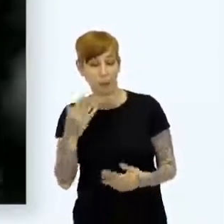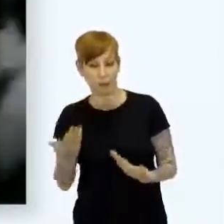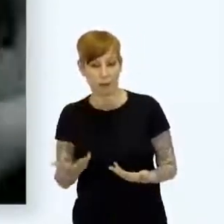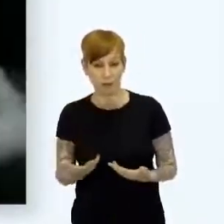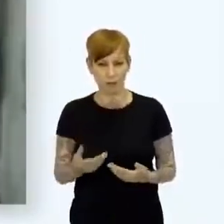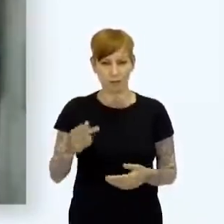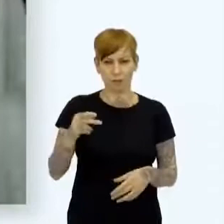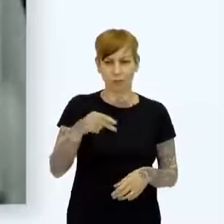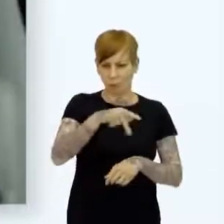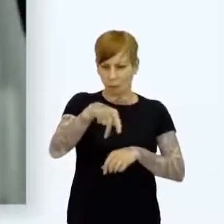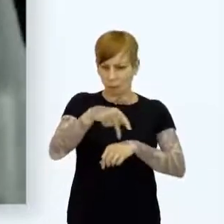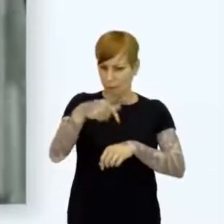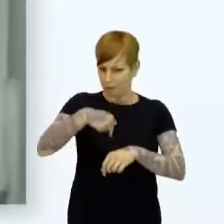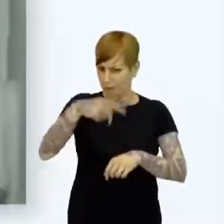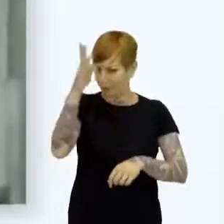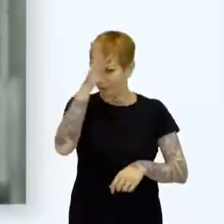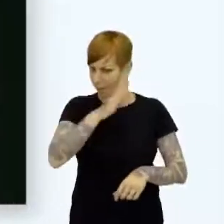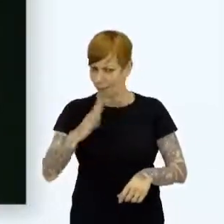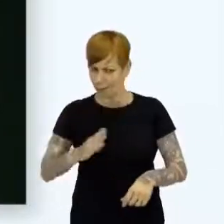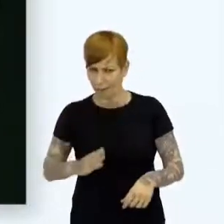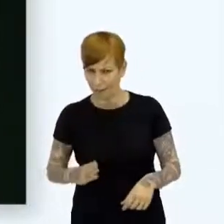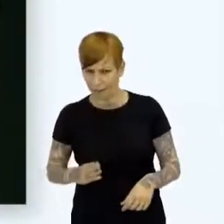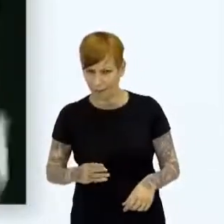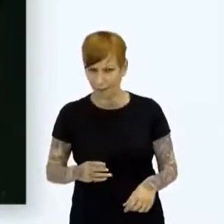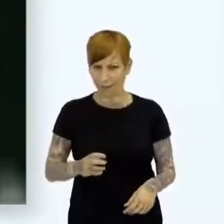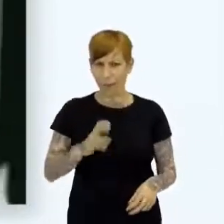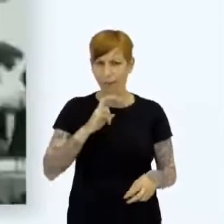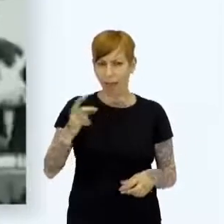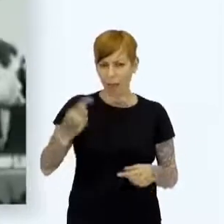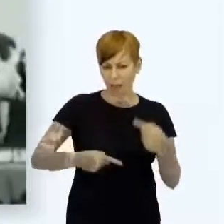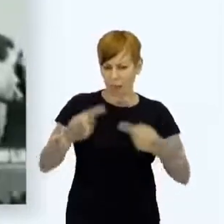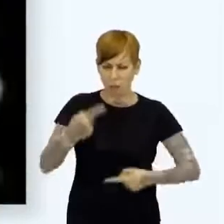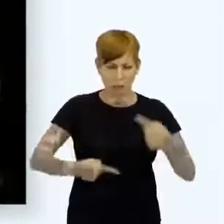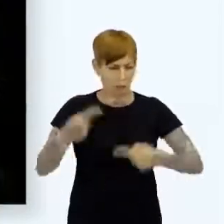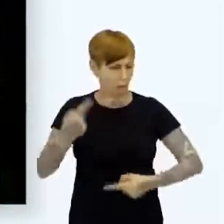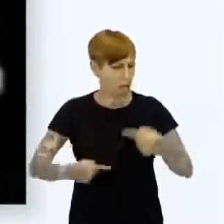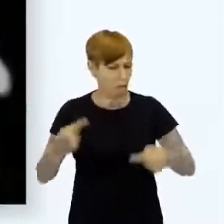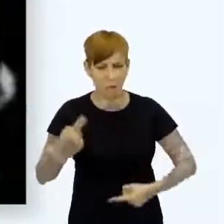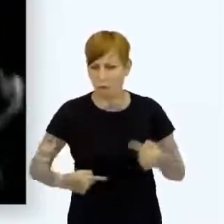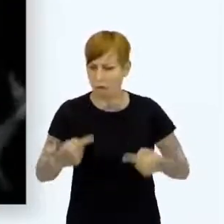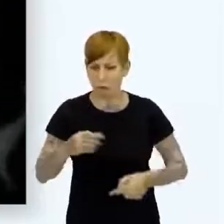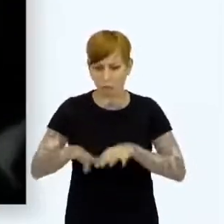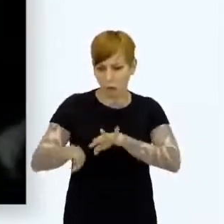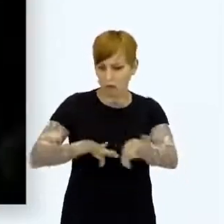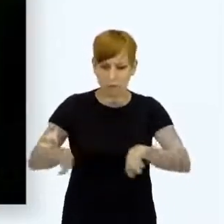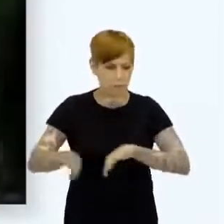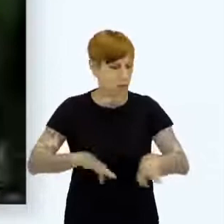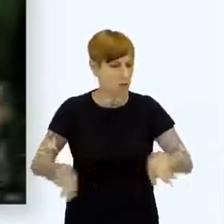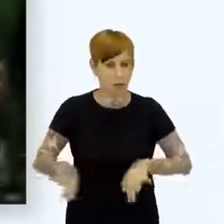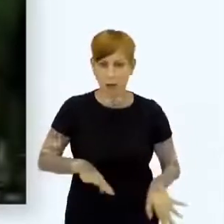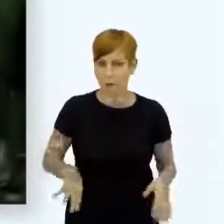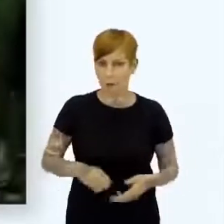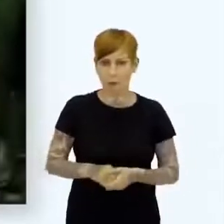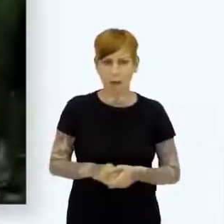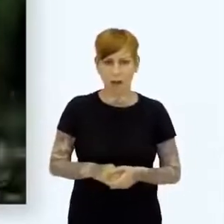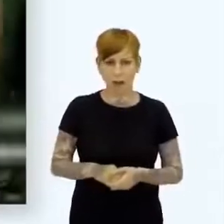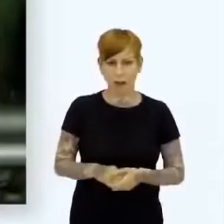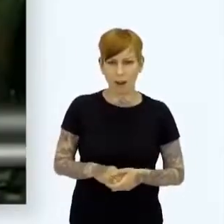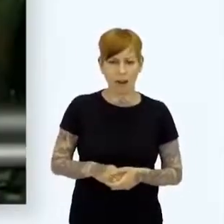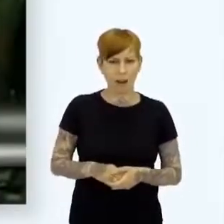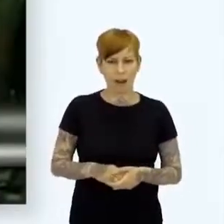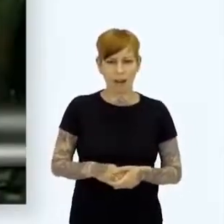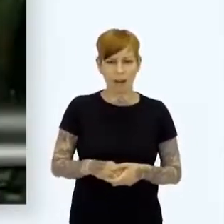O país assistia a discursos e episódios cada vez mais extremistas. Era uma